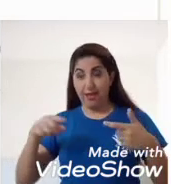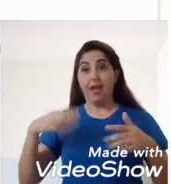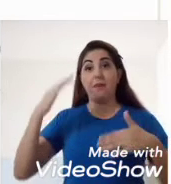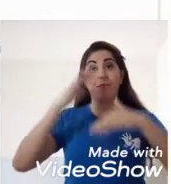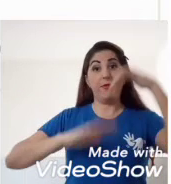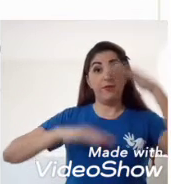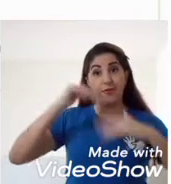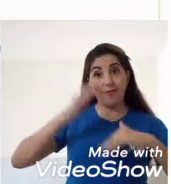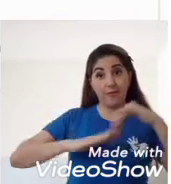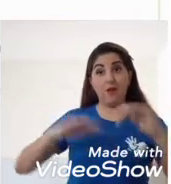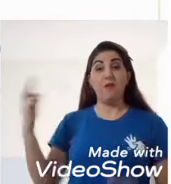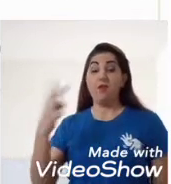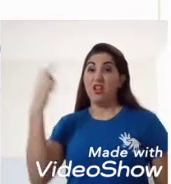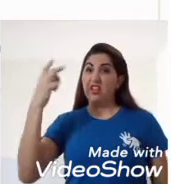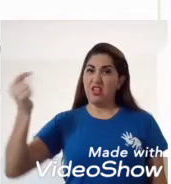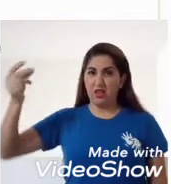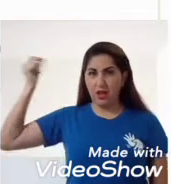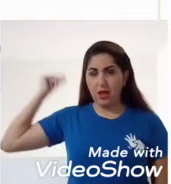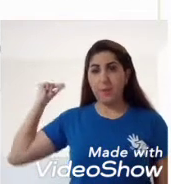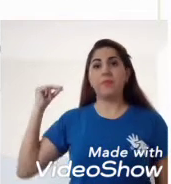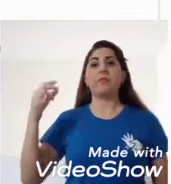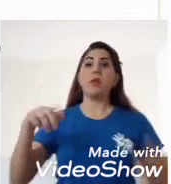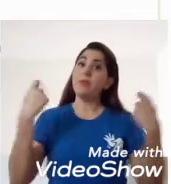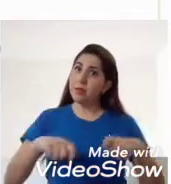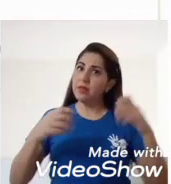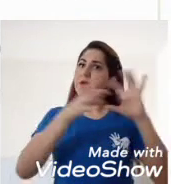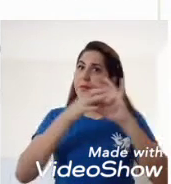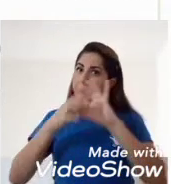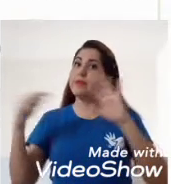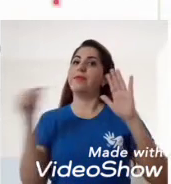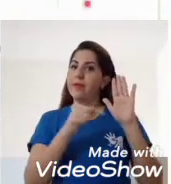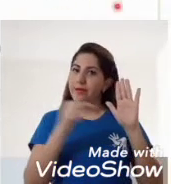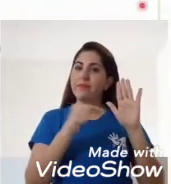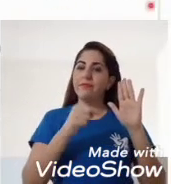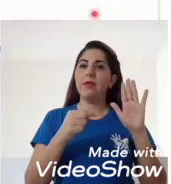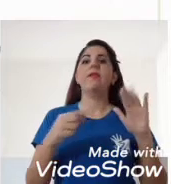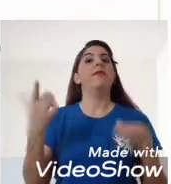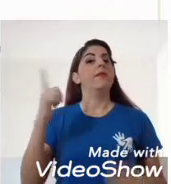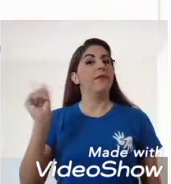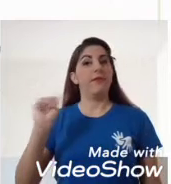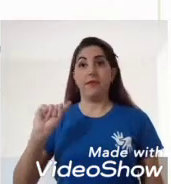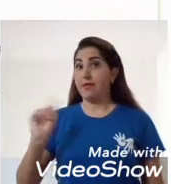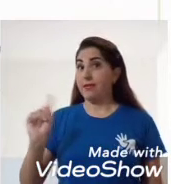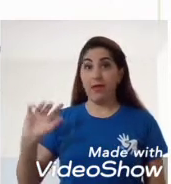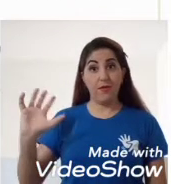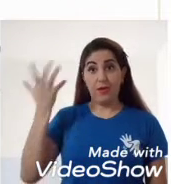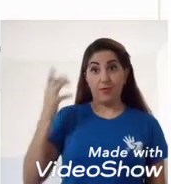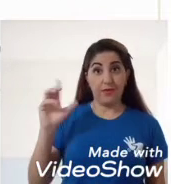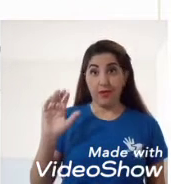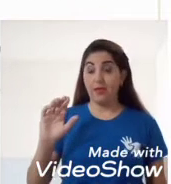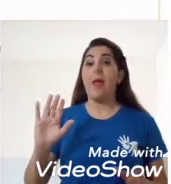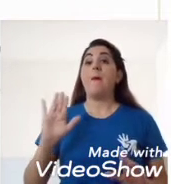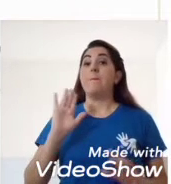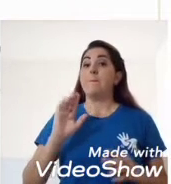precisa de um elemento aí. Não ocorre mais. Há grandes dificuldades para garantir aos deficientes.